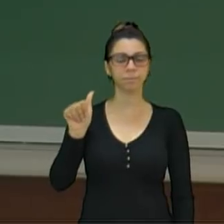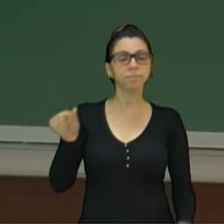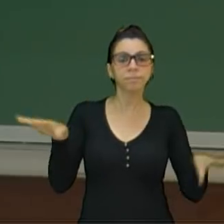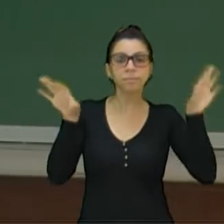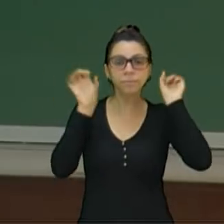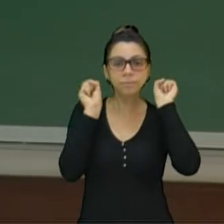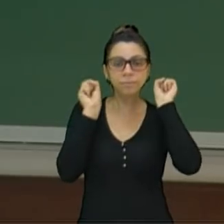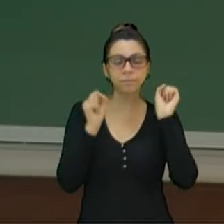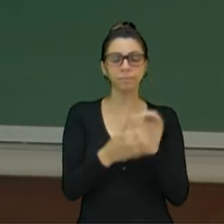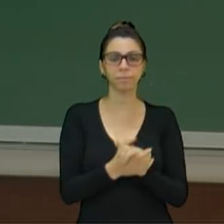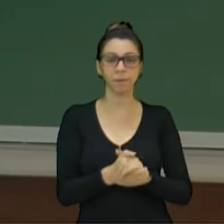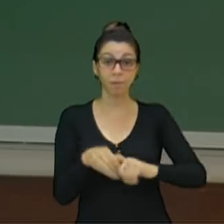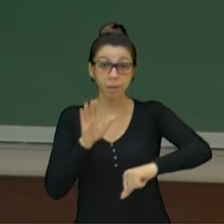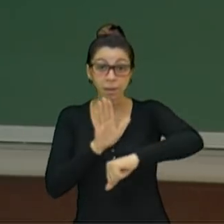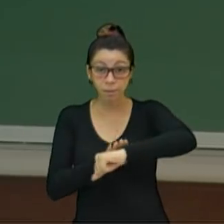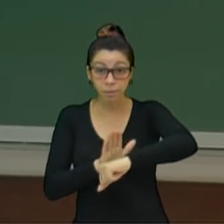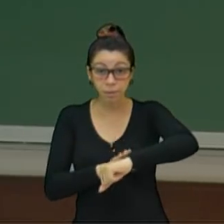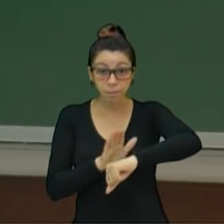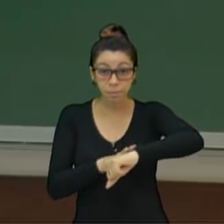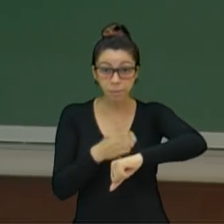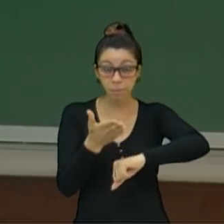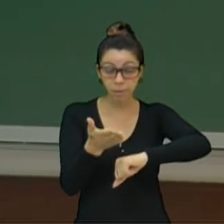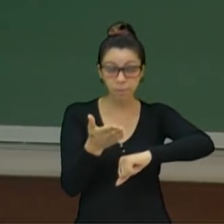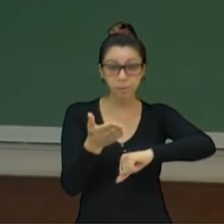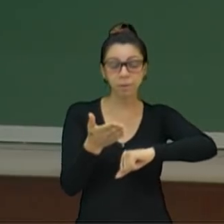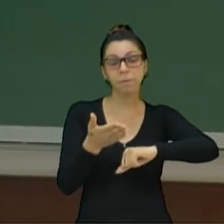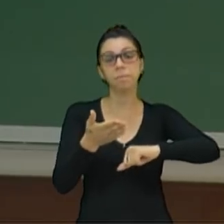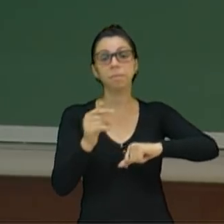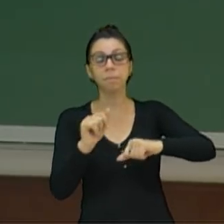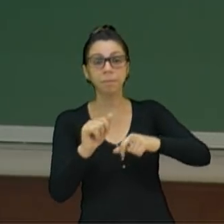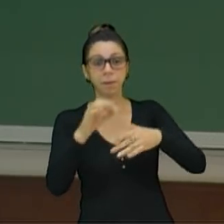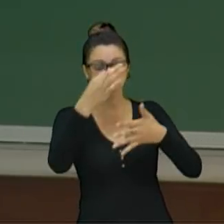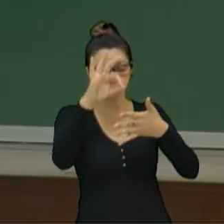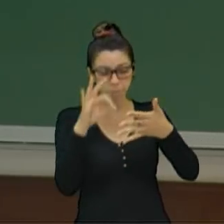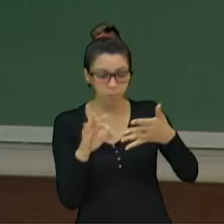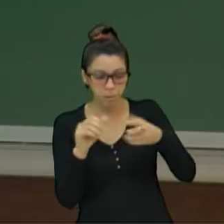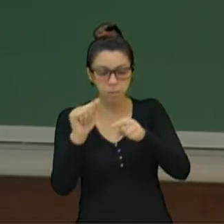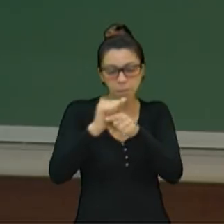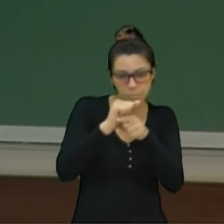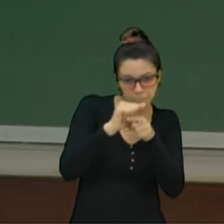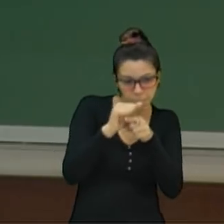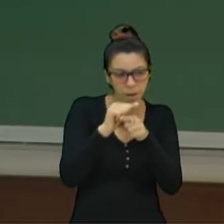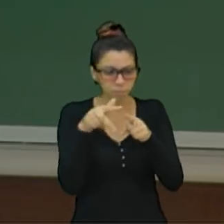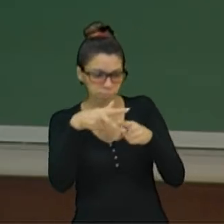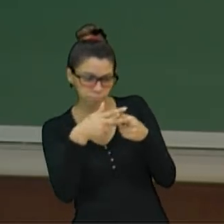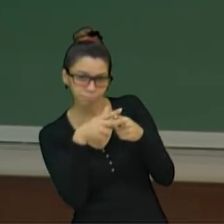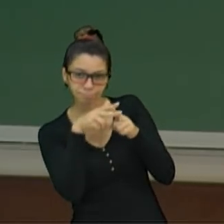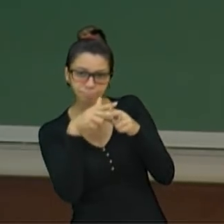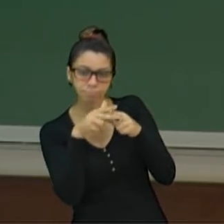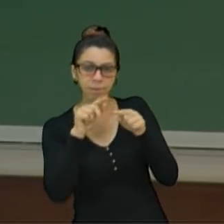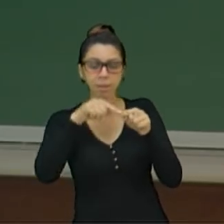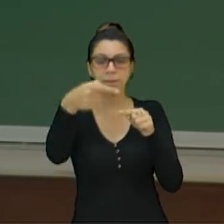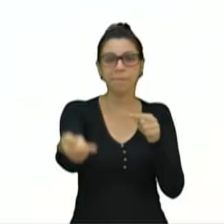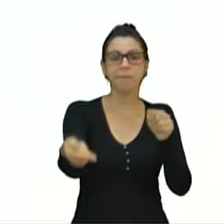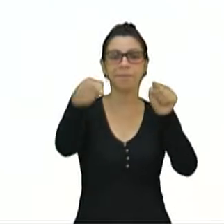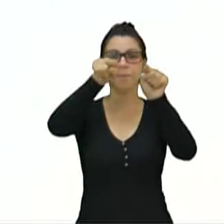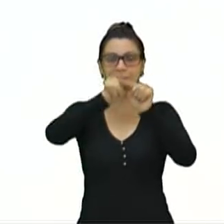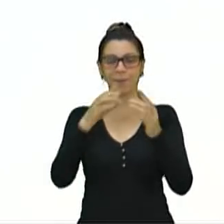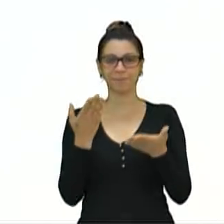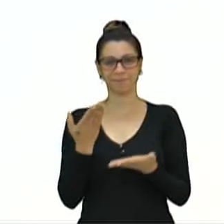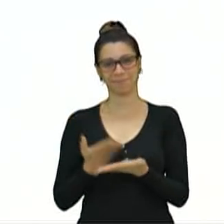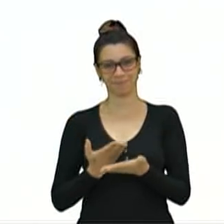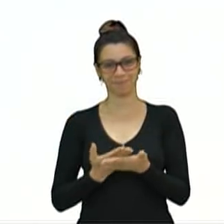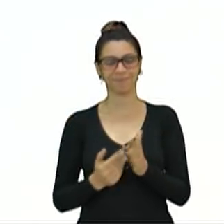tempinho, caso vocês tenham trocado uma letrinha de lugar, apaga, arruma, corrige o caderno e a gente volta com a nossa aula de